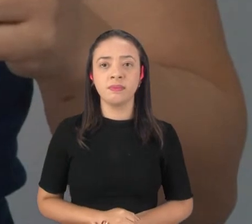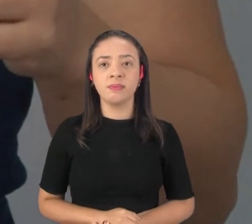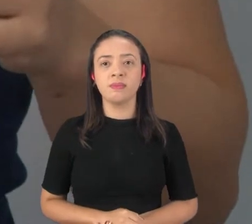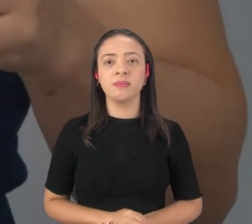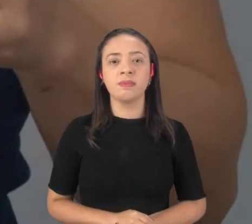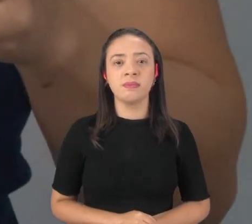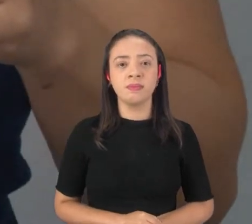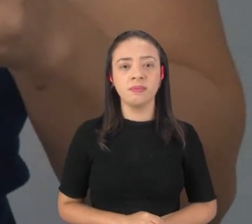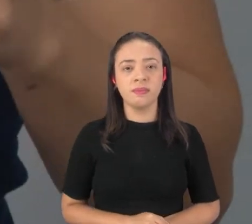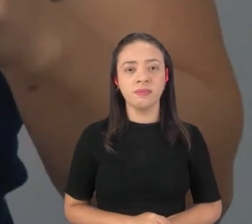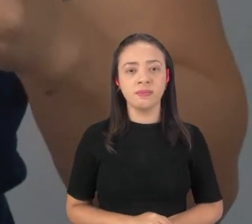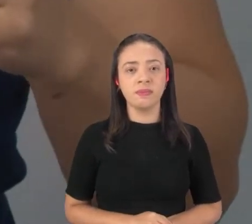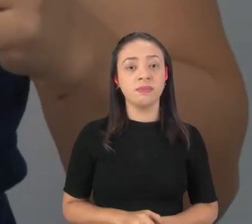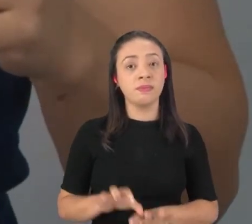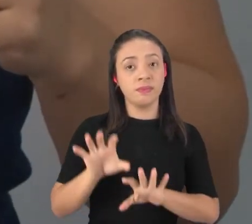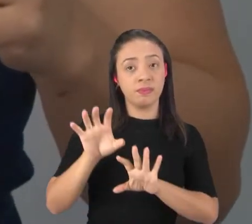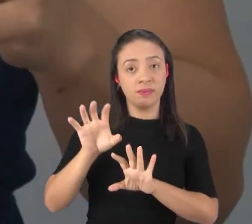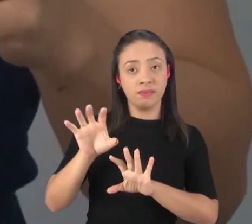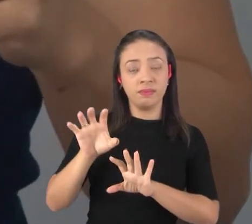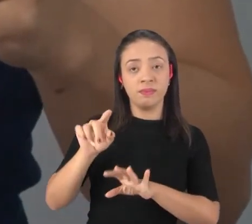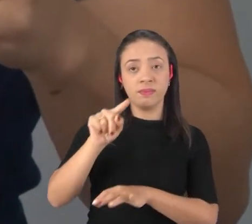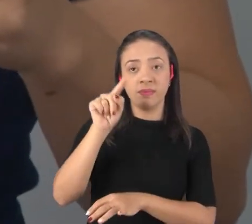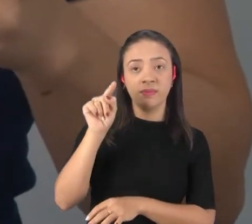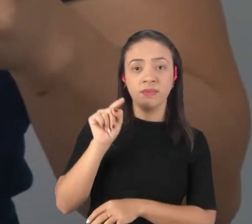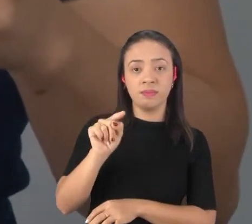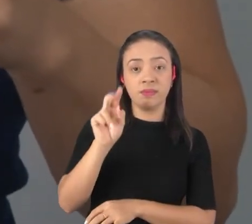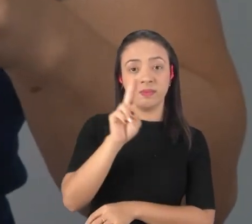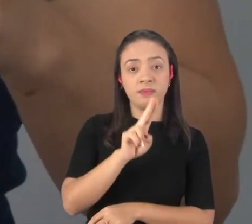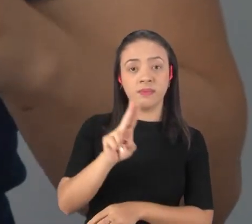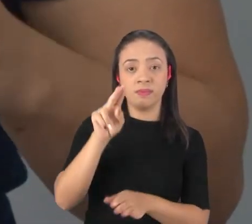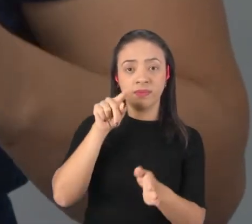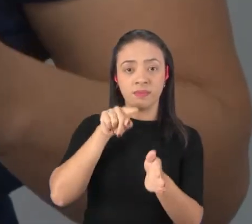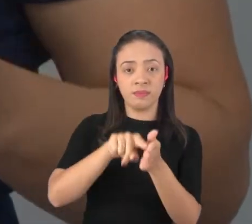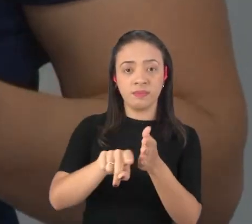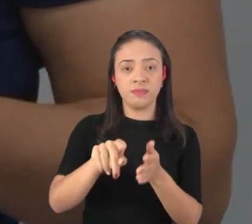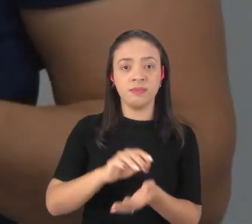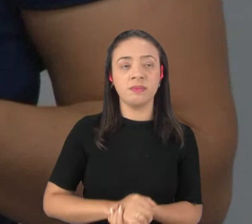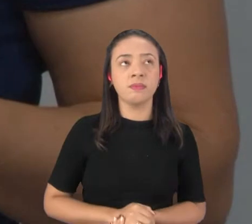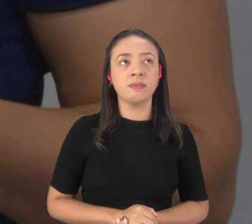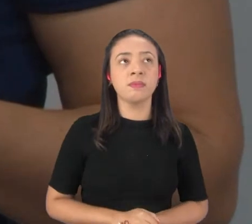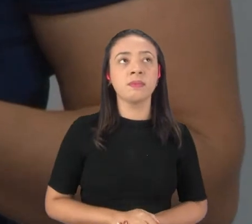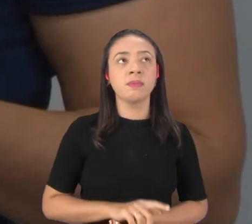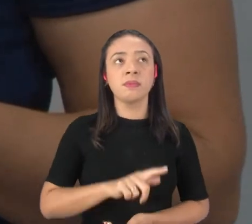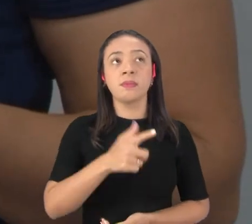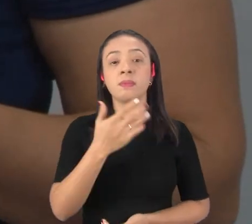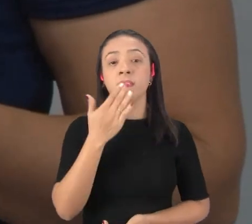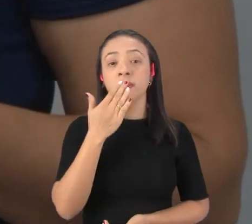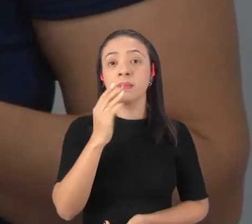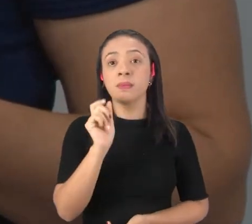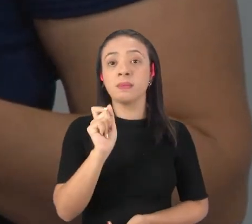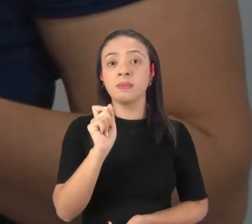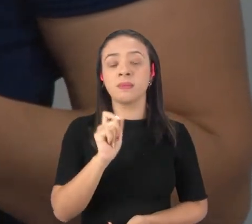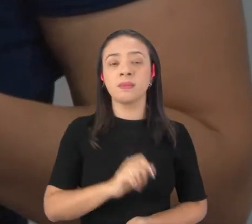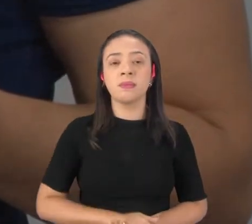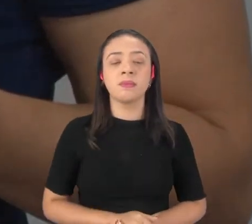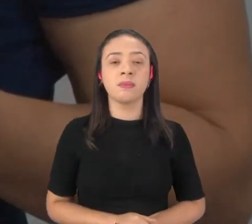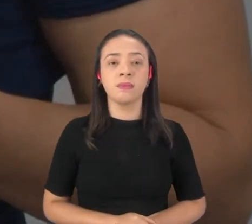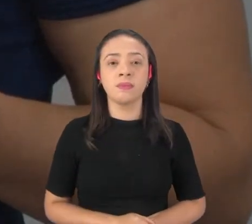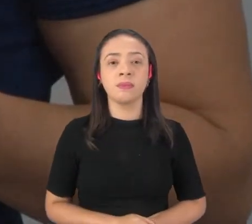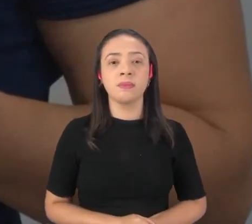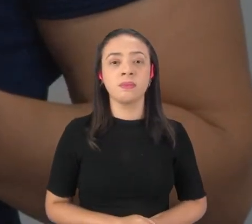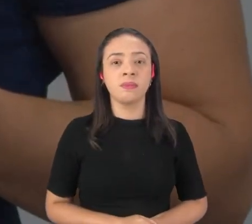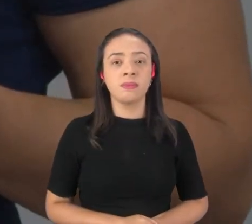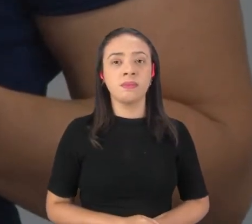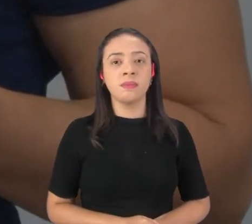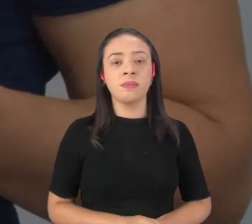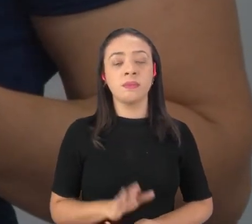interrogação. Esse sinal aqui que eu uso para pergunta. E a próxima peça, ó, ele pede o seguinte aqui, ó. Ele pede